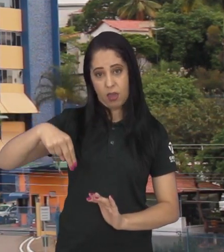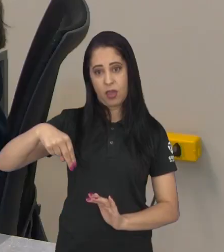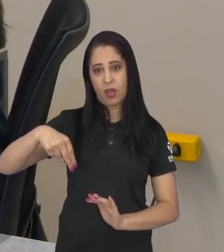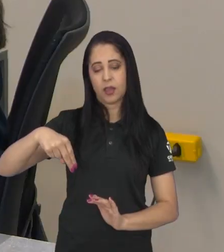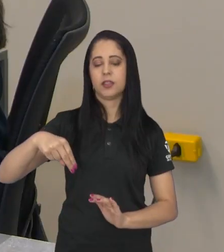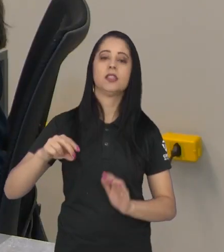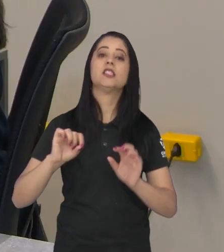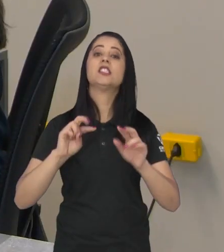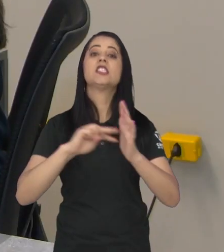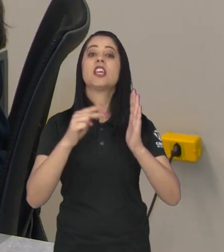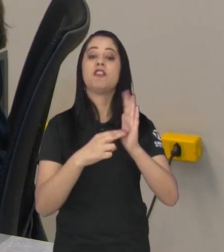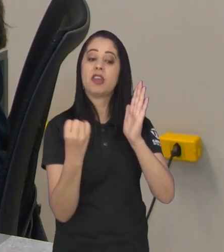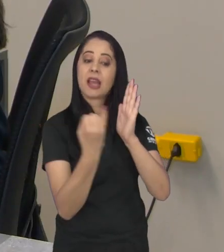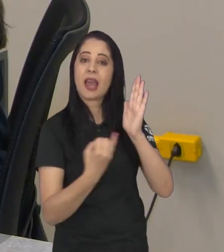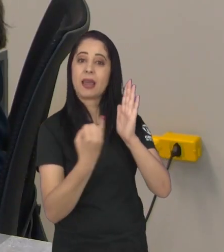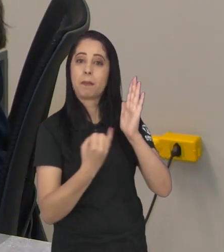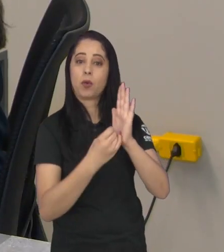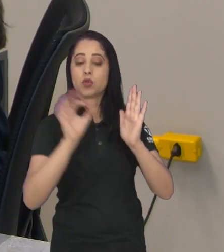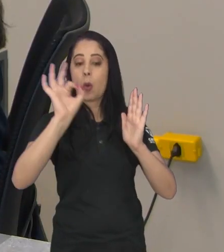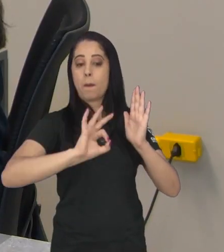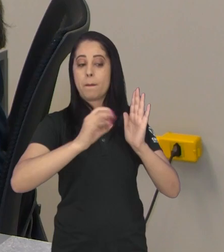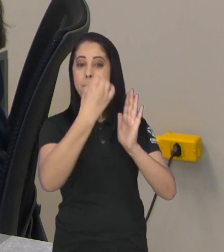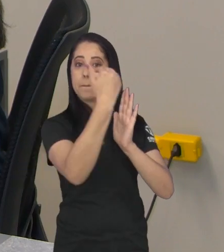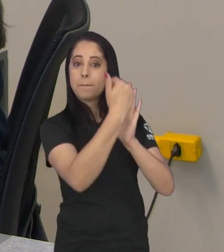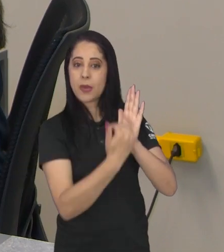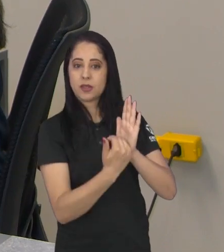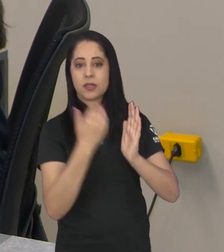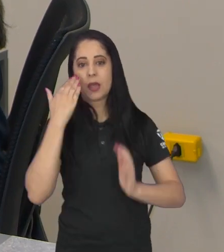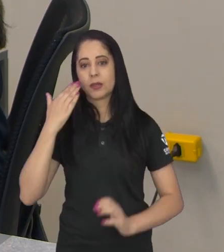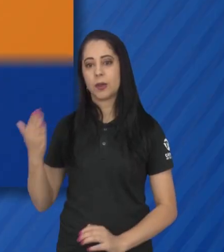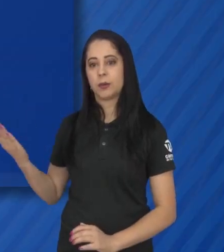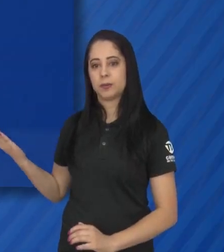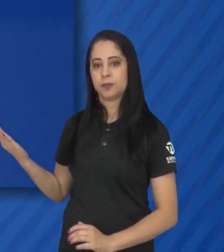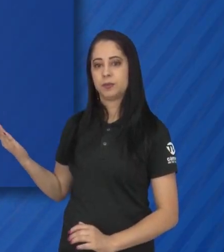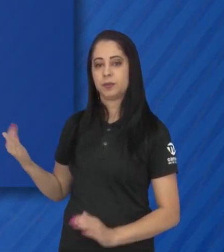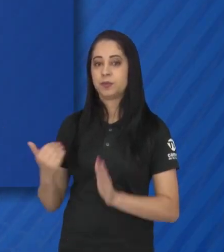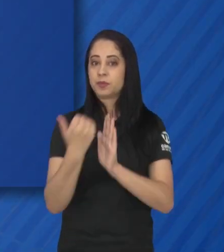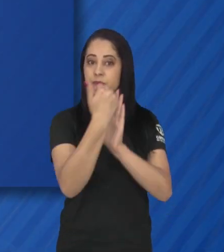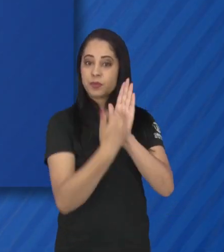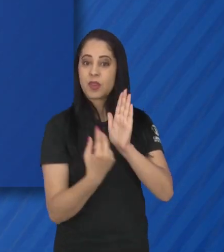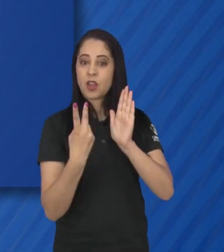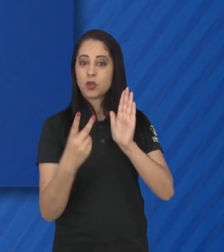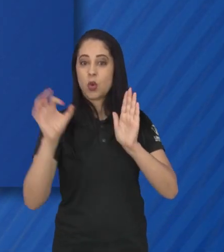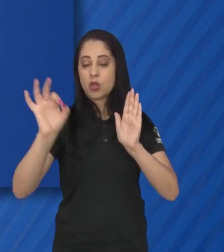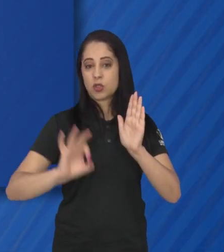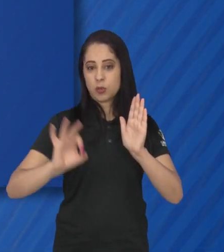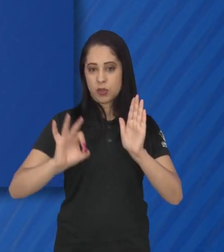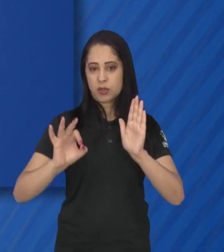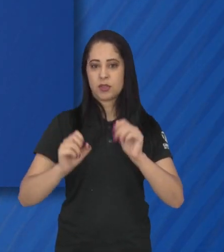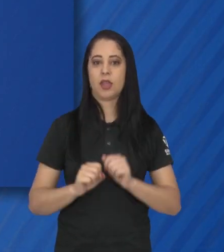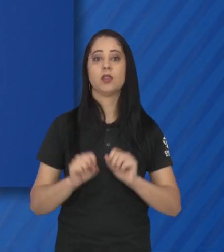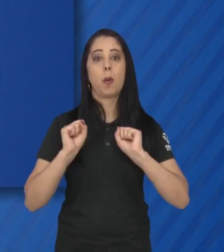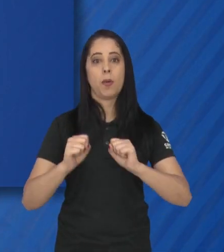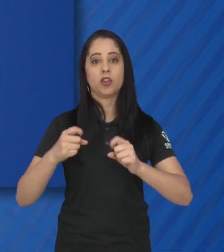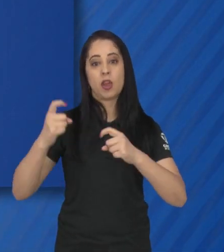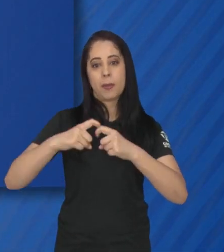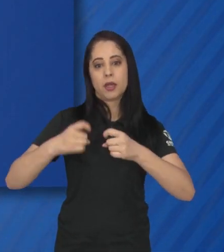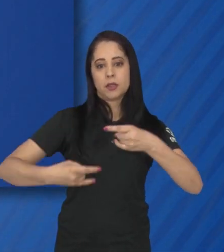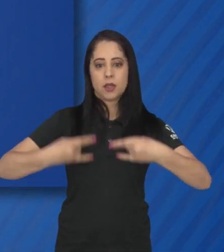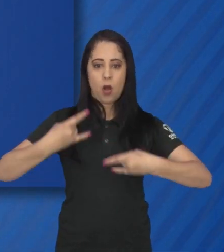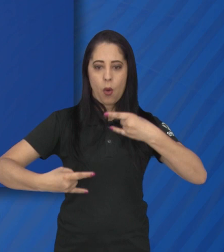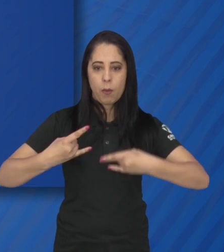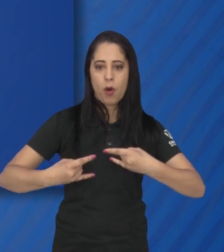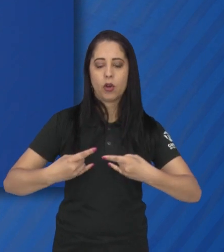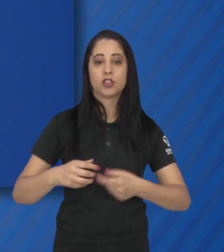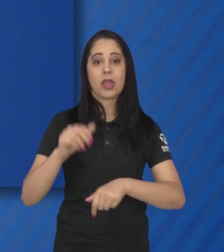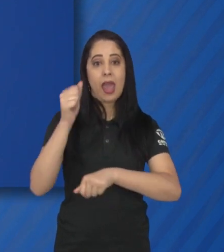ISS-QN, Imposto sobre Serviços de Qualquer Natureza, será reduzido para 2% em atividades como medicina